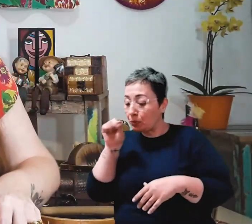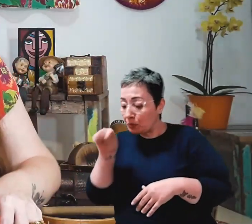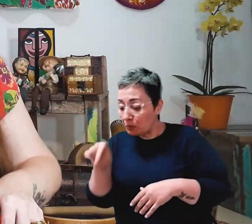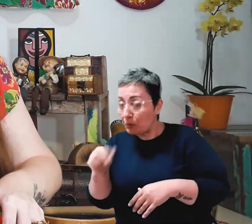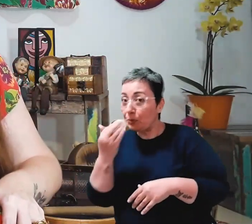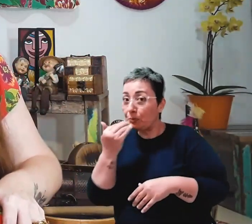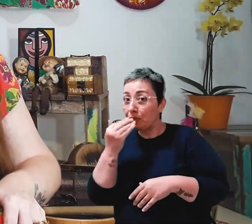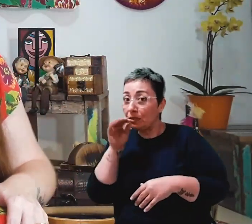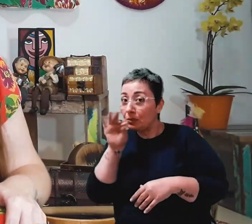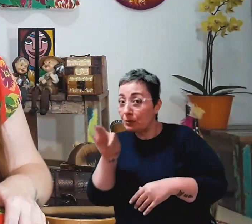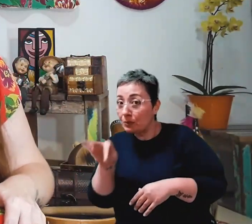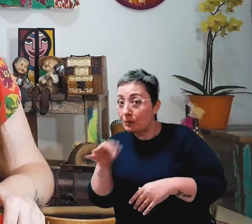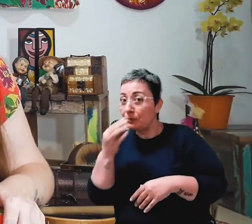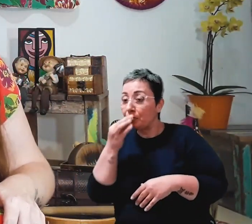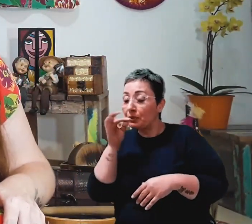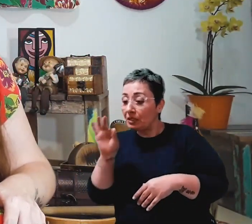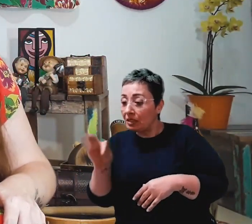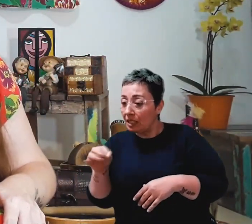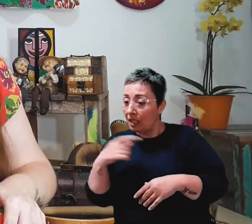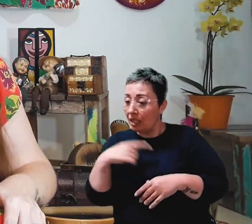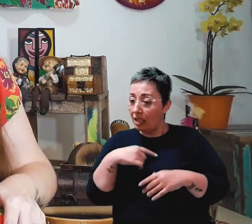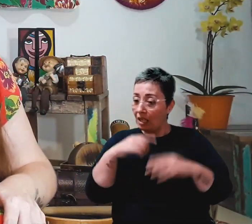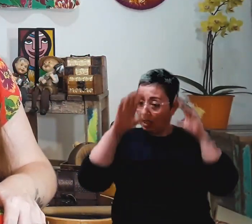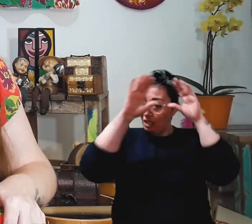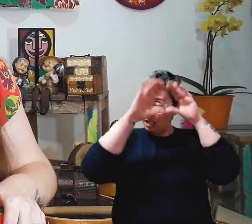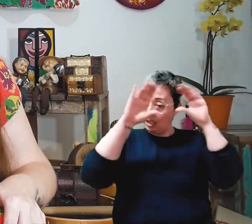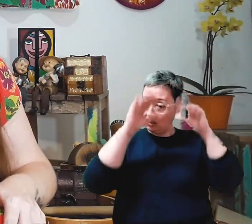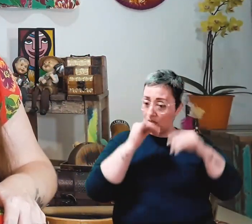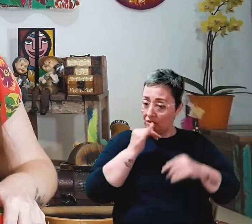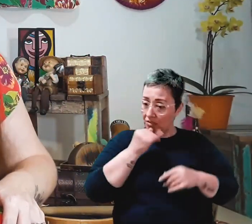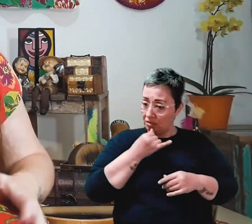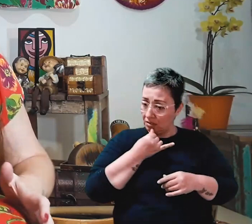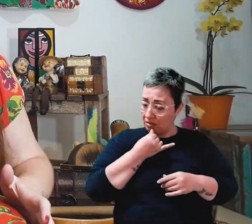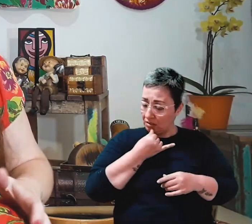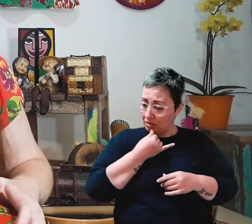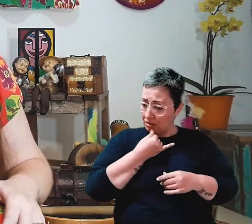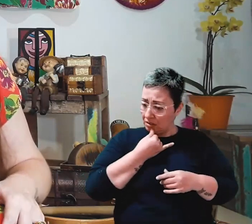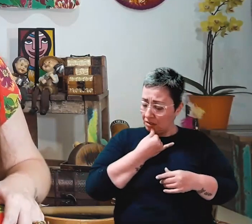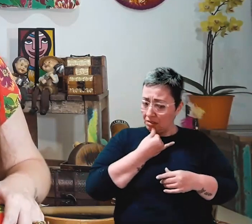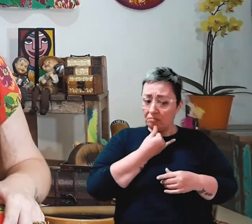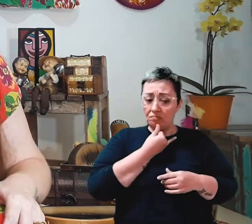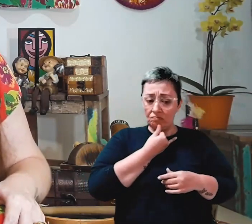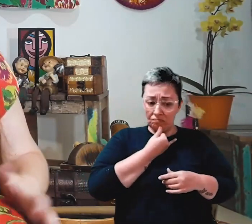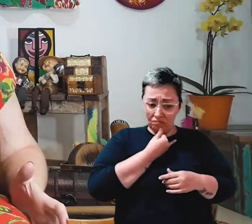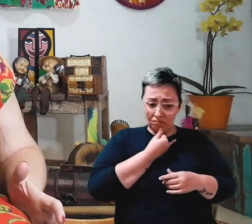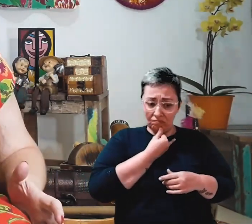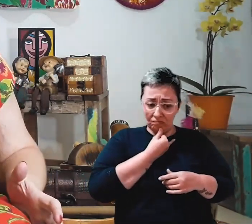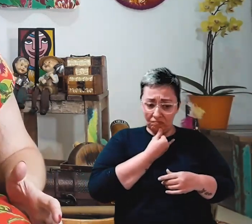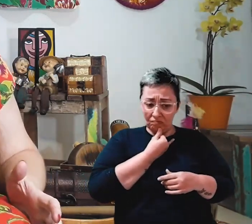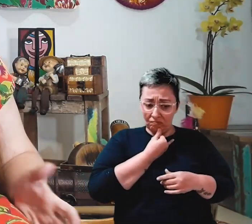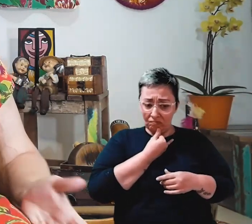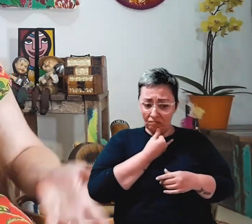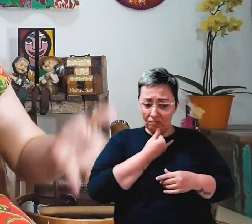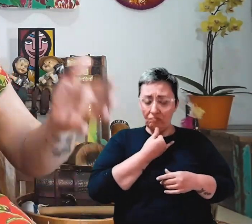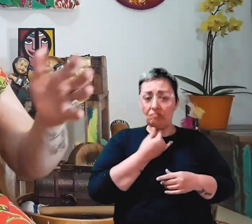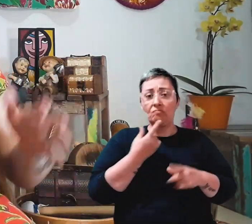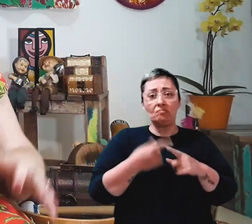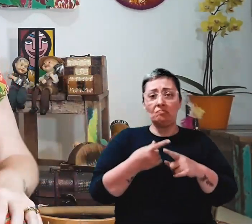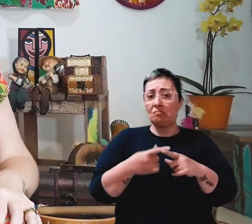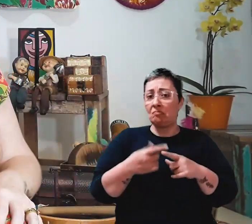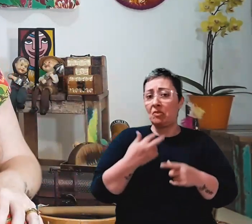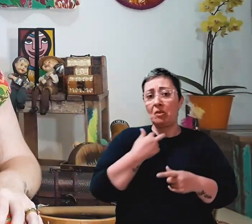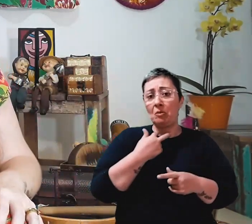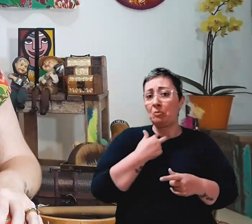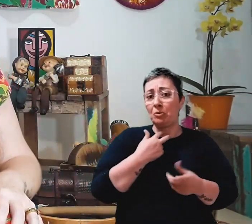para eles. A nuvenzinha ficou tão triste, tão triste. Ela não podia